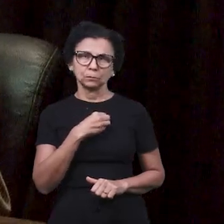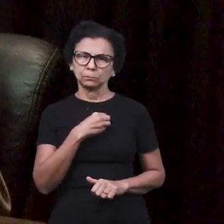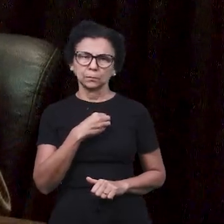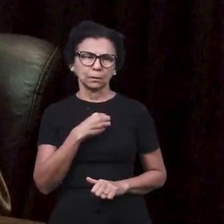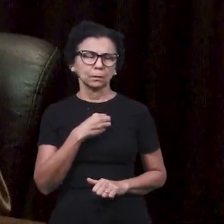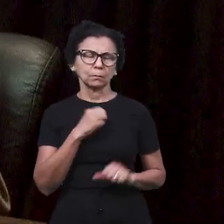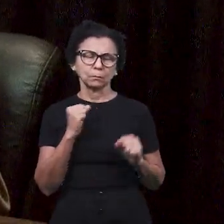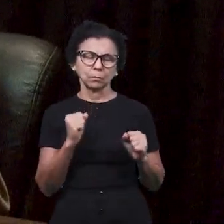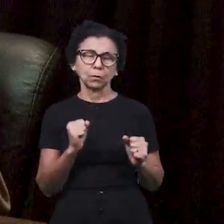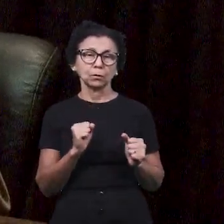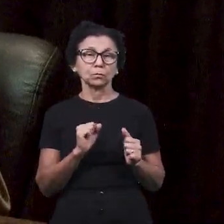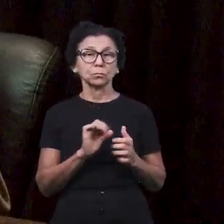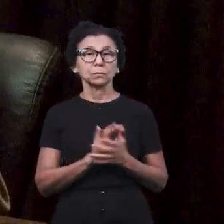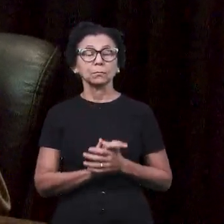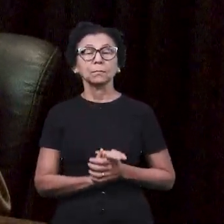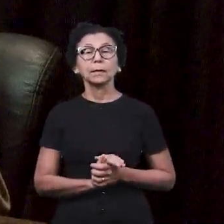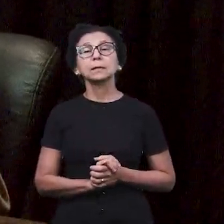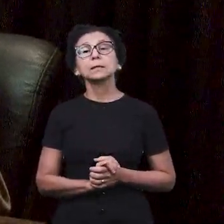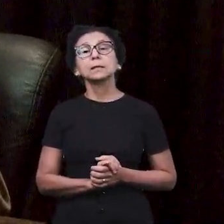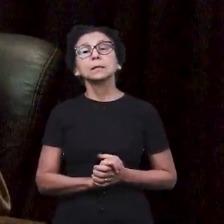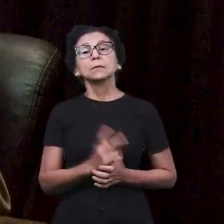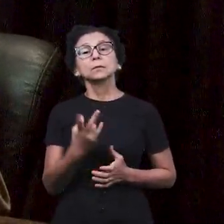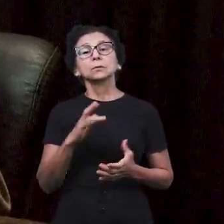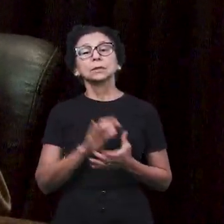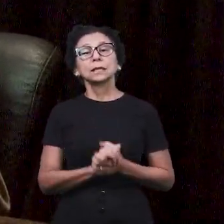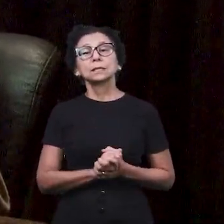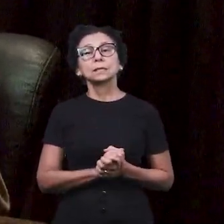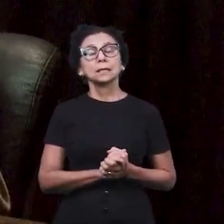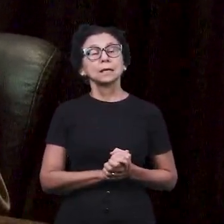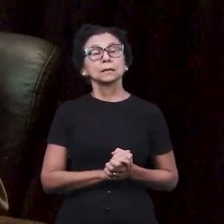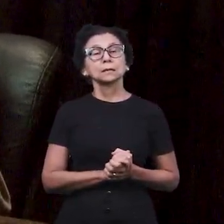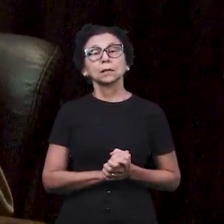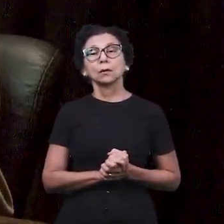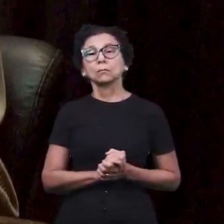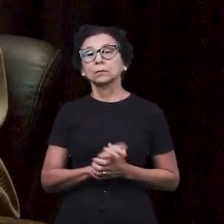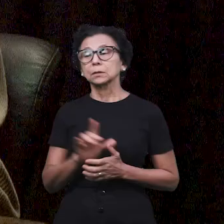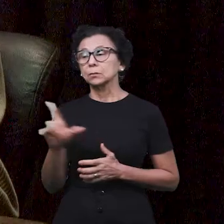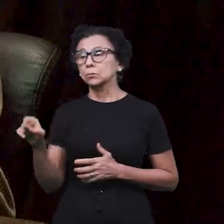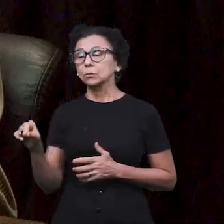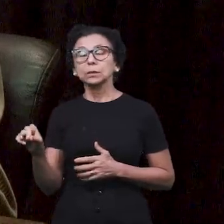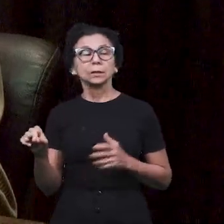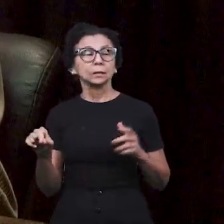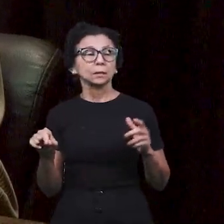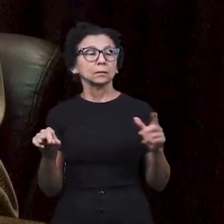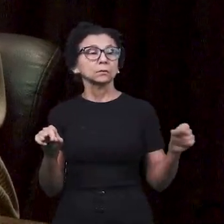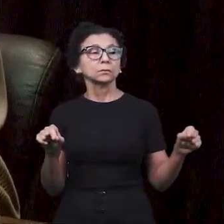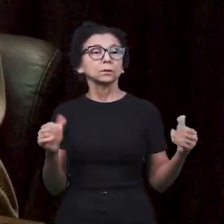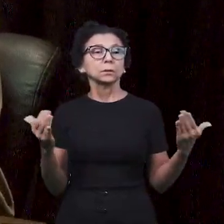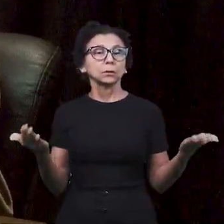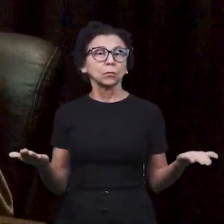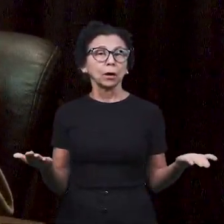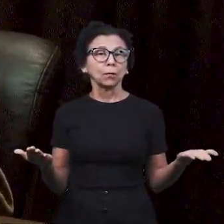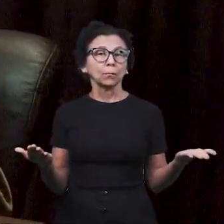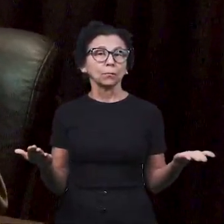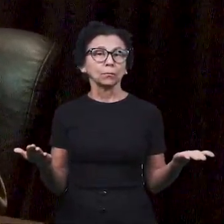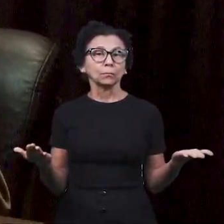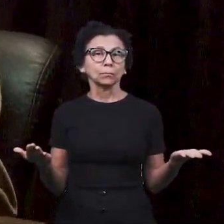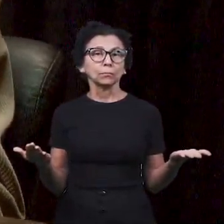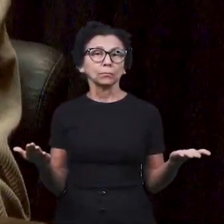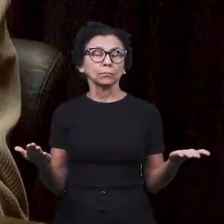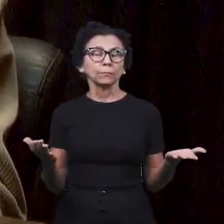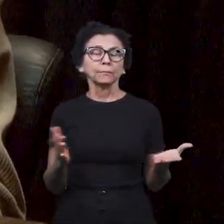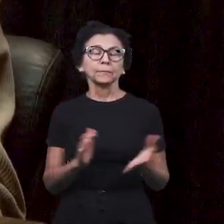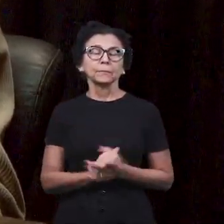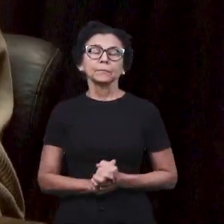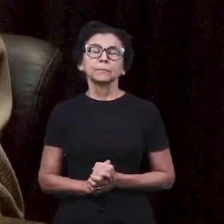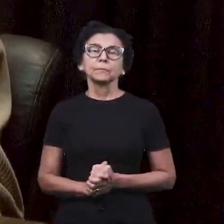mas vocês vão ter que já escolher. Quando vocês casarem, ou você vai para lá ou ele vem para cá. Amém. né? Agora, com relação à